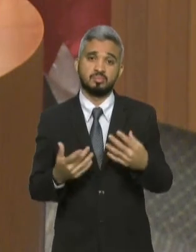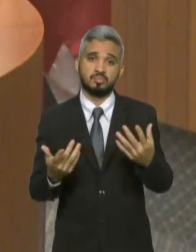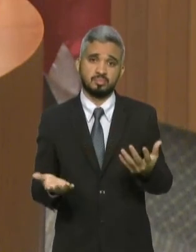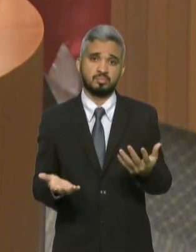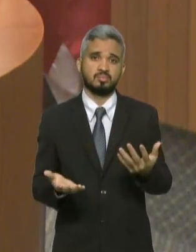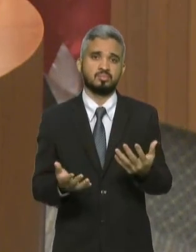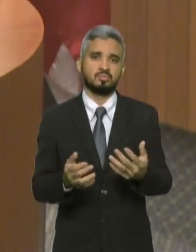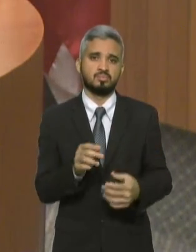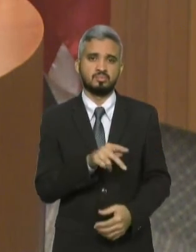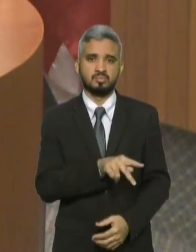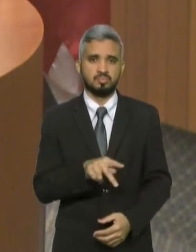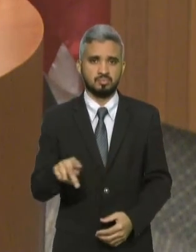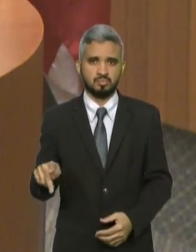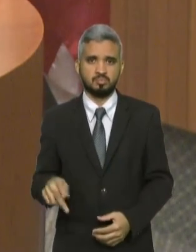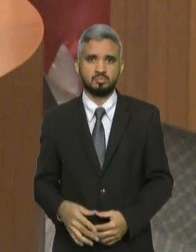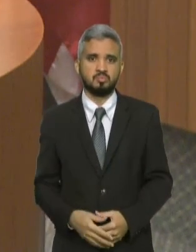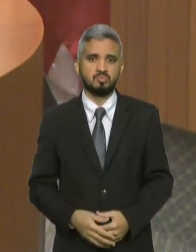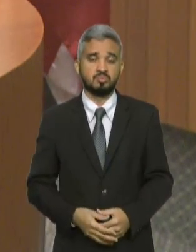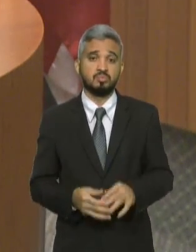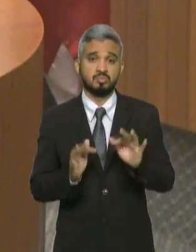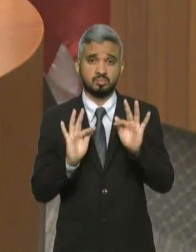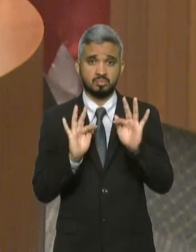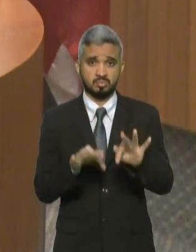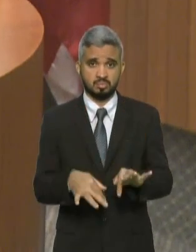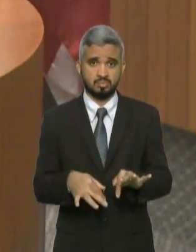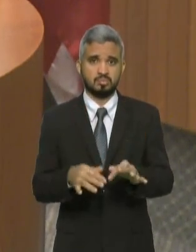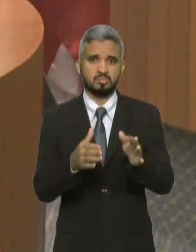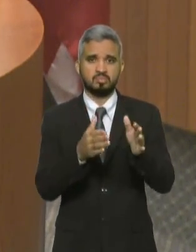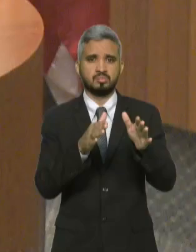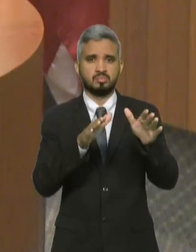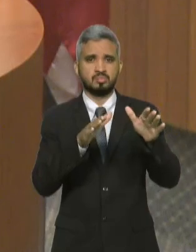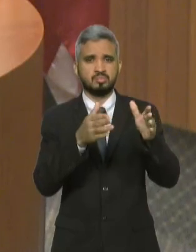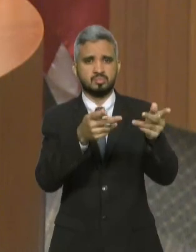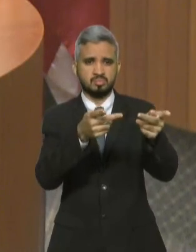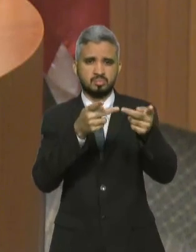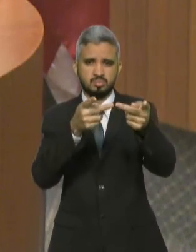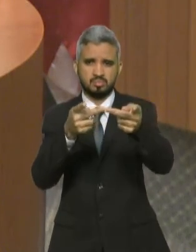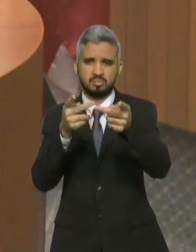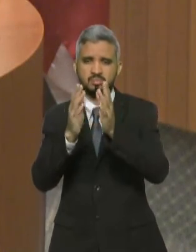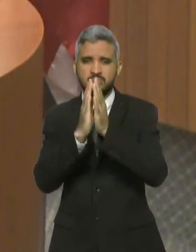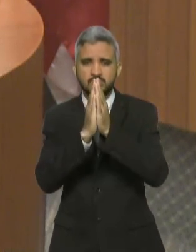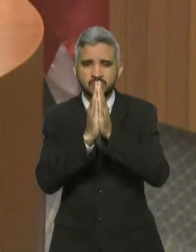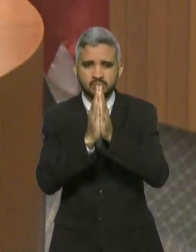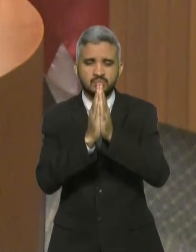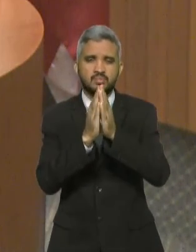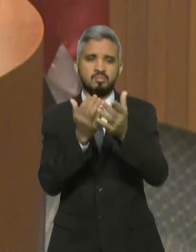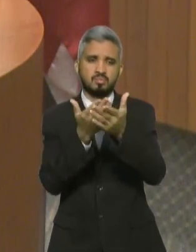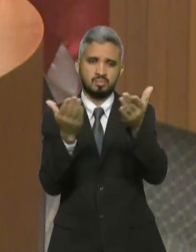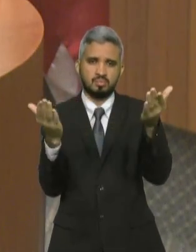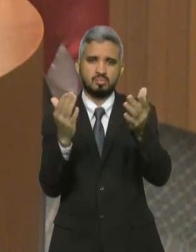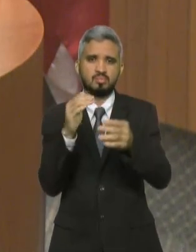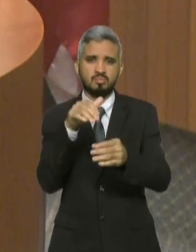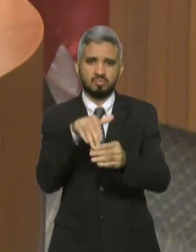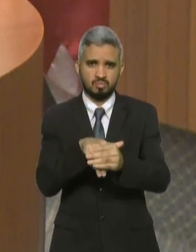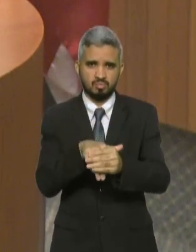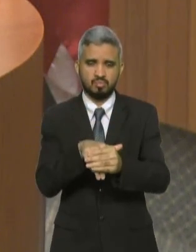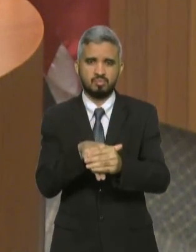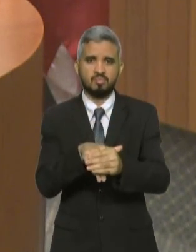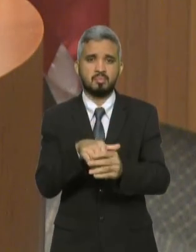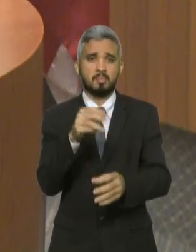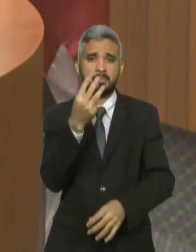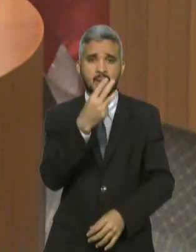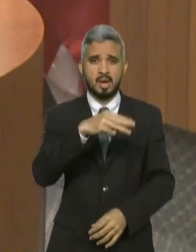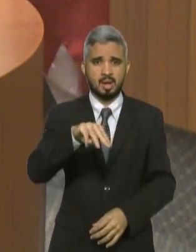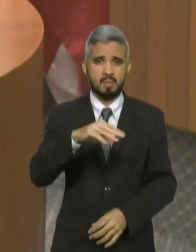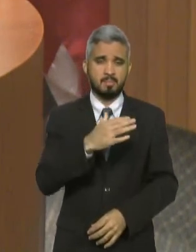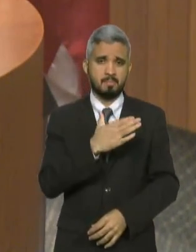encerrar, conclamo todos os deputados para que possamos votar Maranhão, meu tesouro,